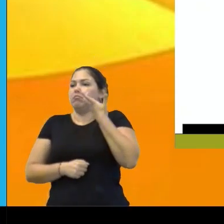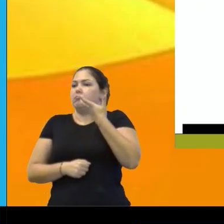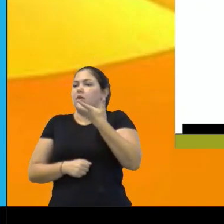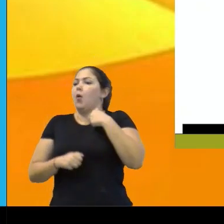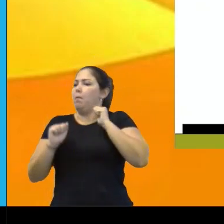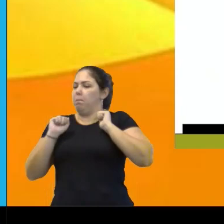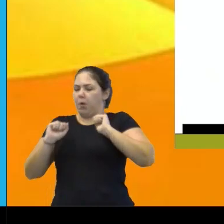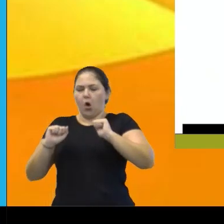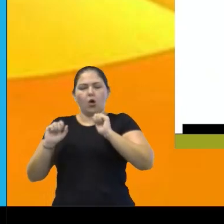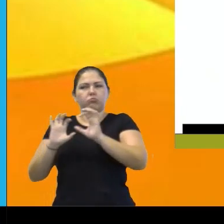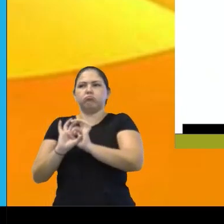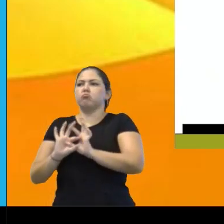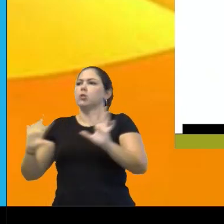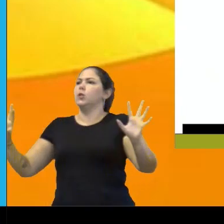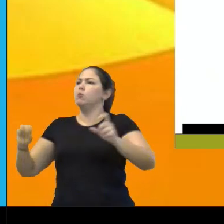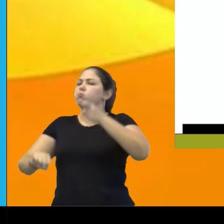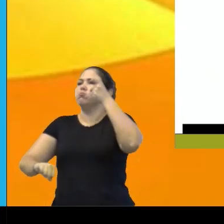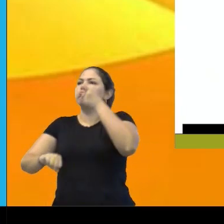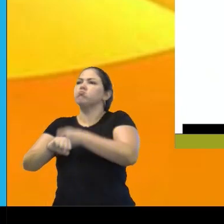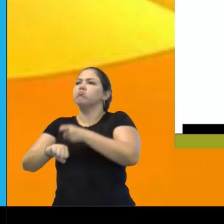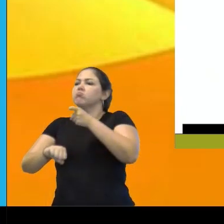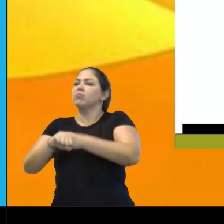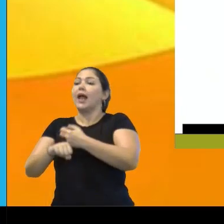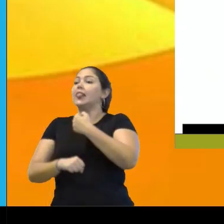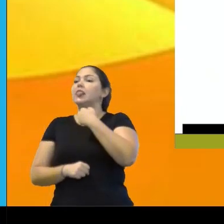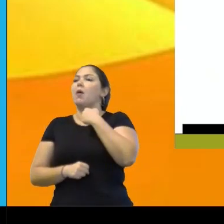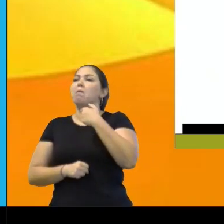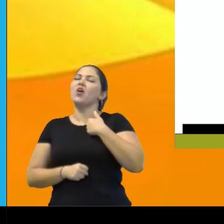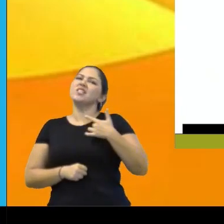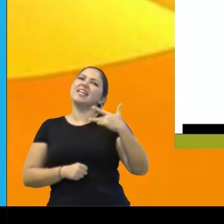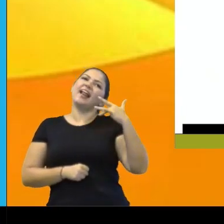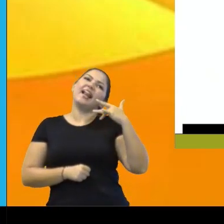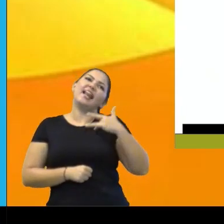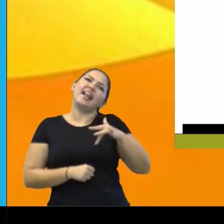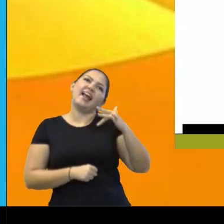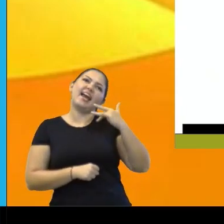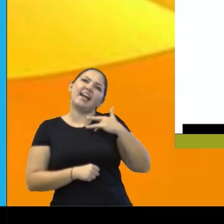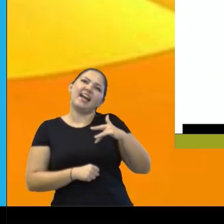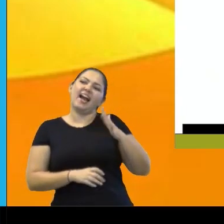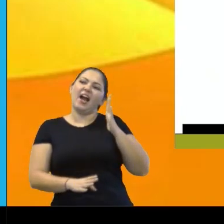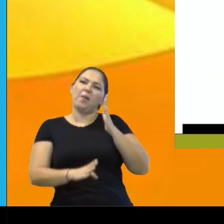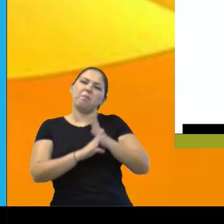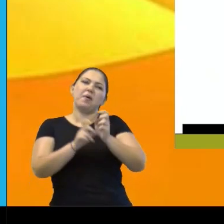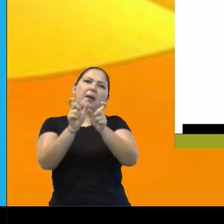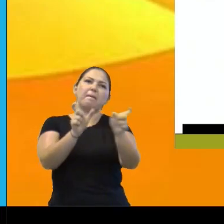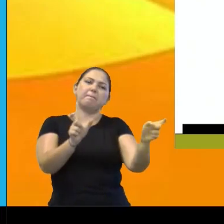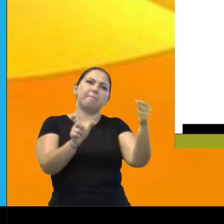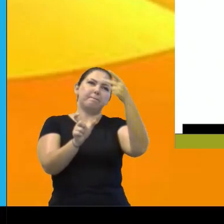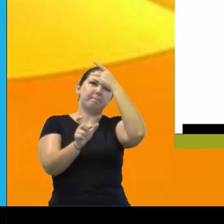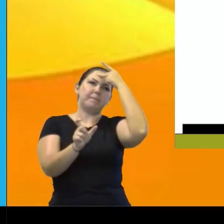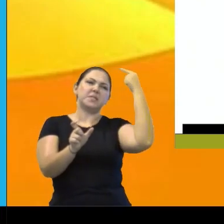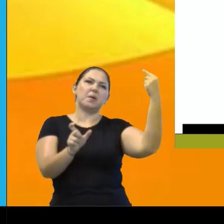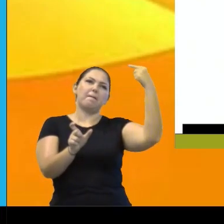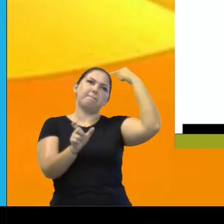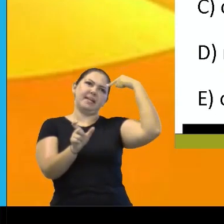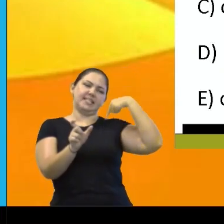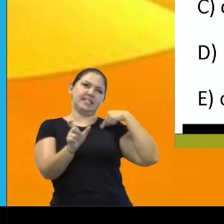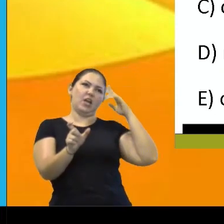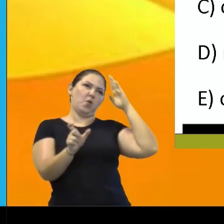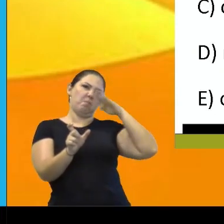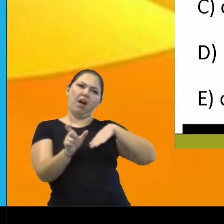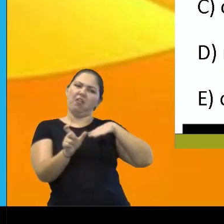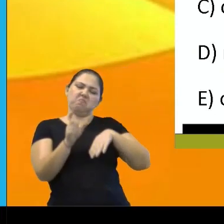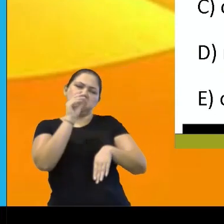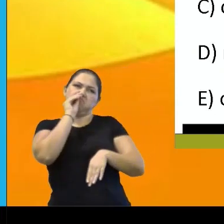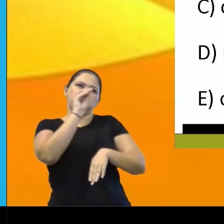que outros que, por muita piedade, permitem os distúrbios que levem ao assassínio e ao